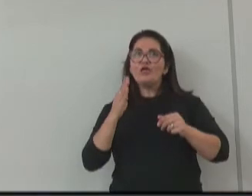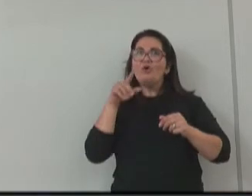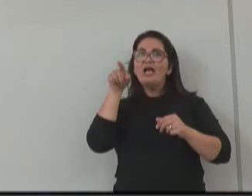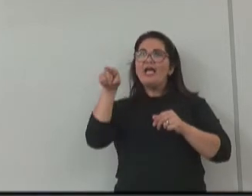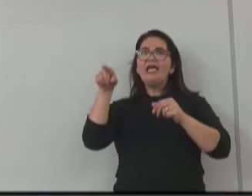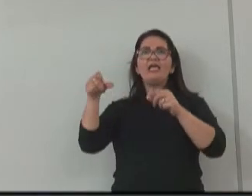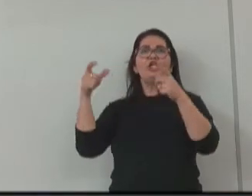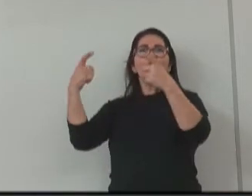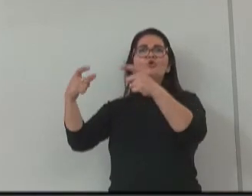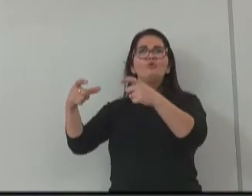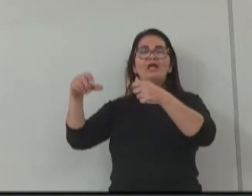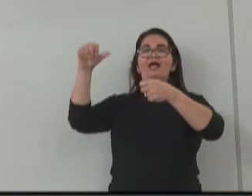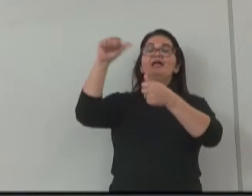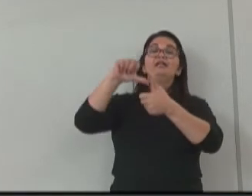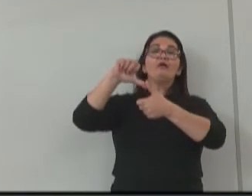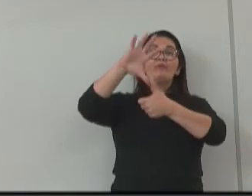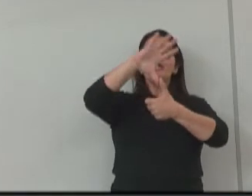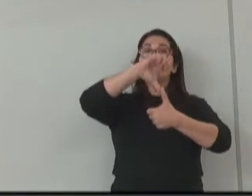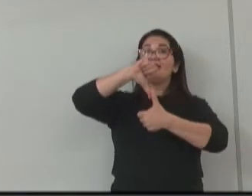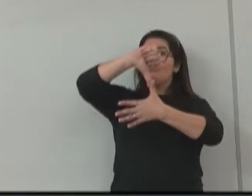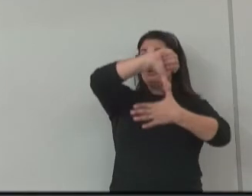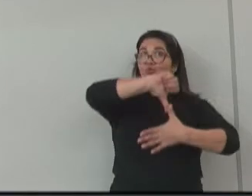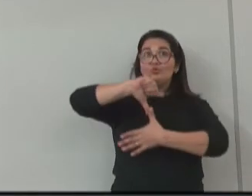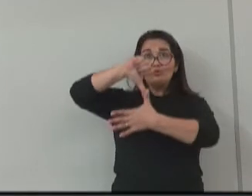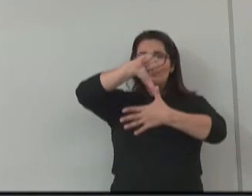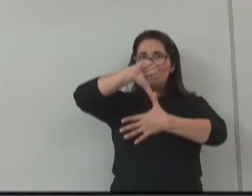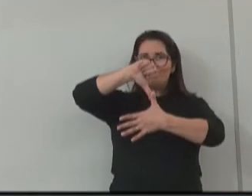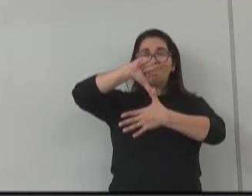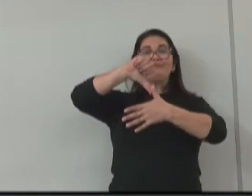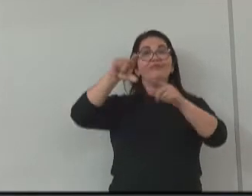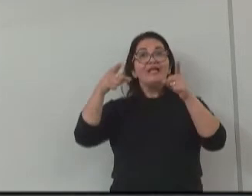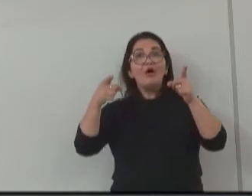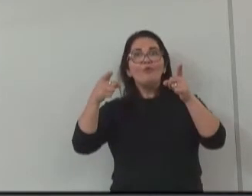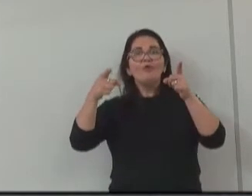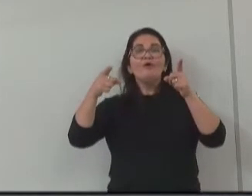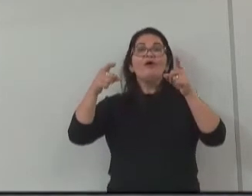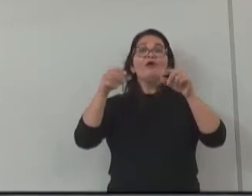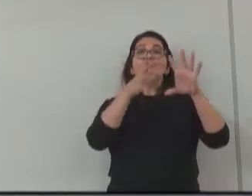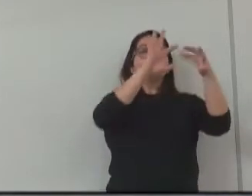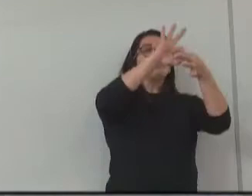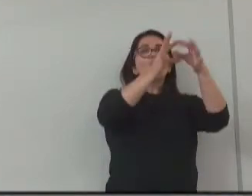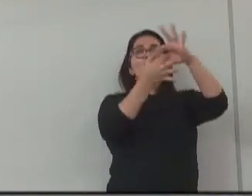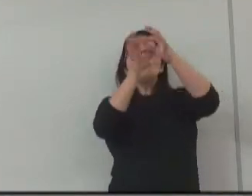país americano em área territorial e em população.